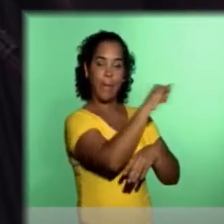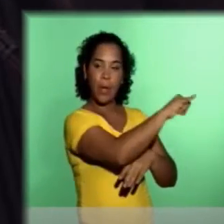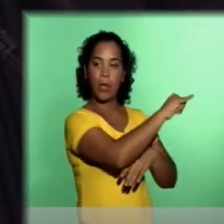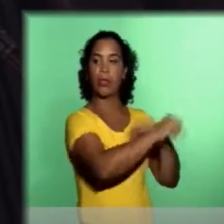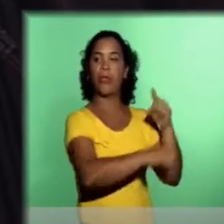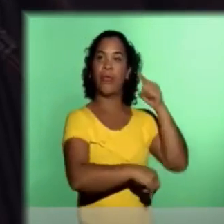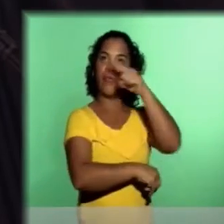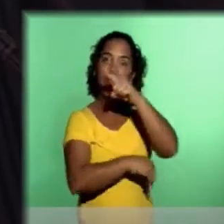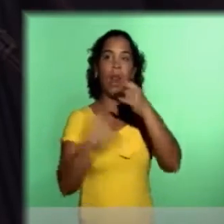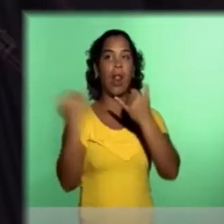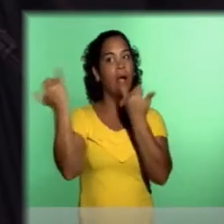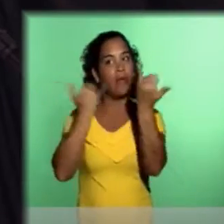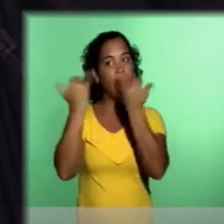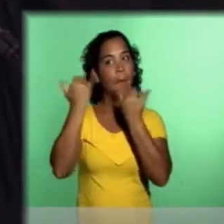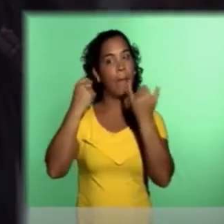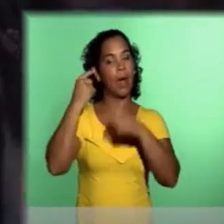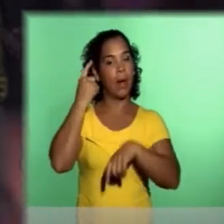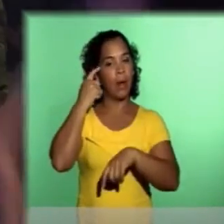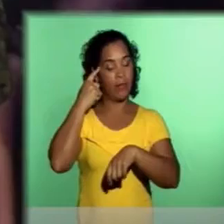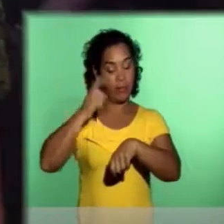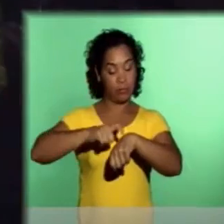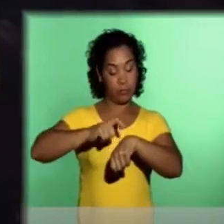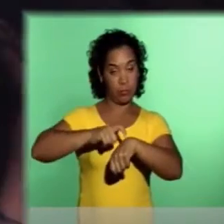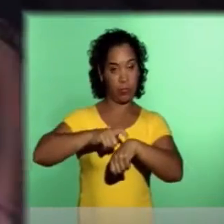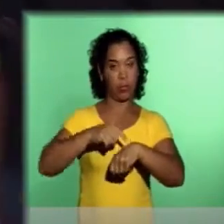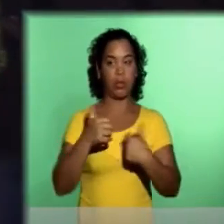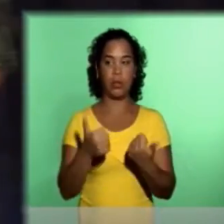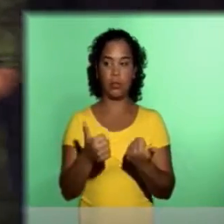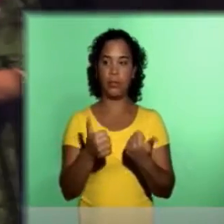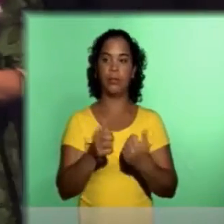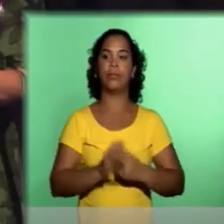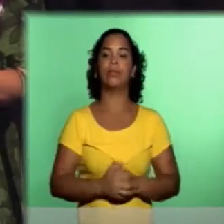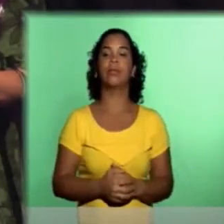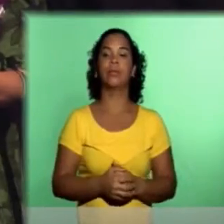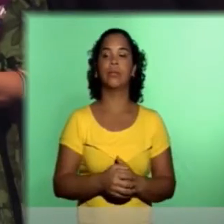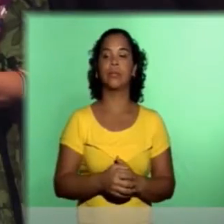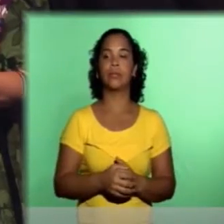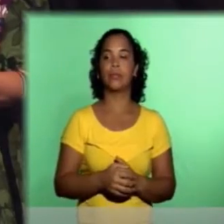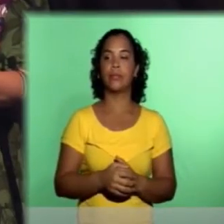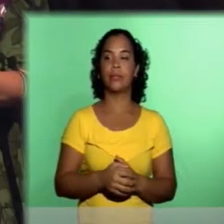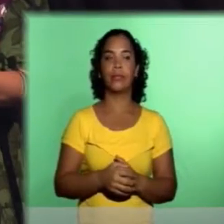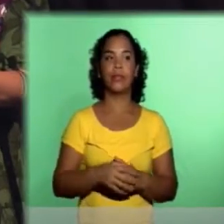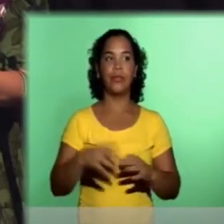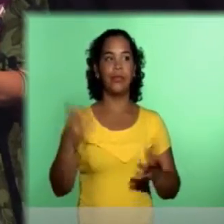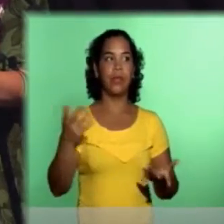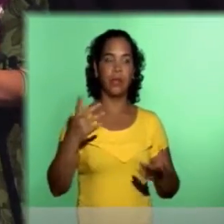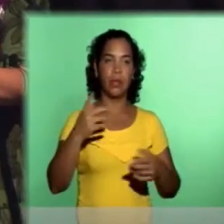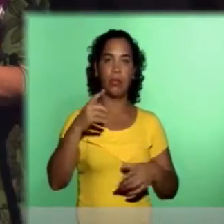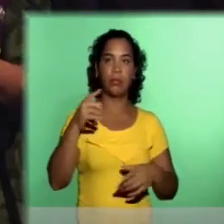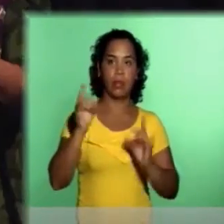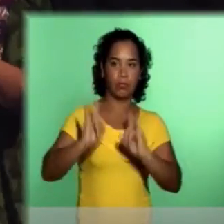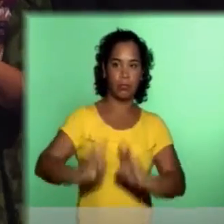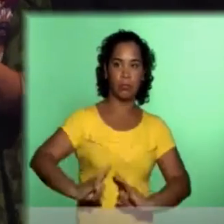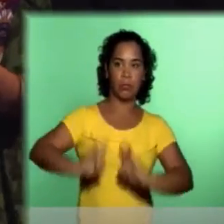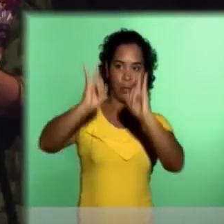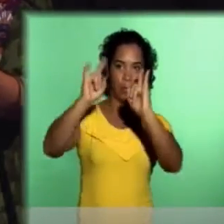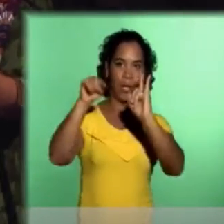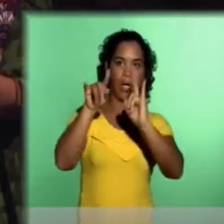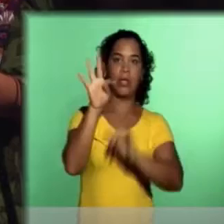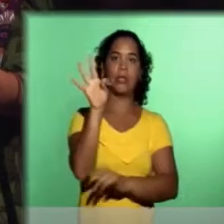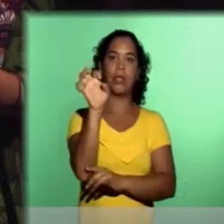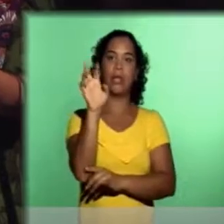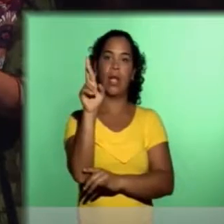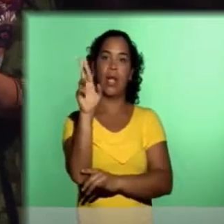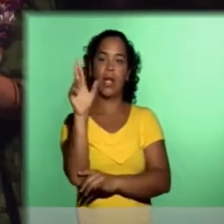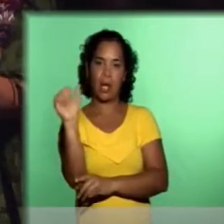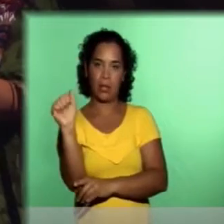e se informem dos horários com a equipe do Bahia Premium, ok? Então, vai sair aqui do terra o transporte para a